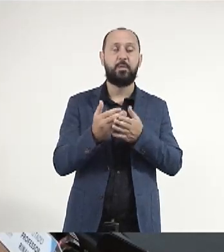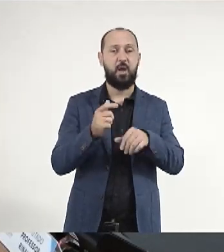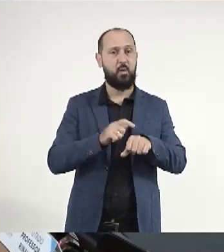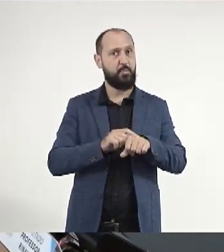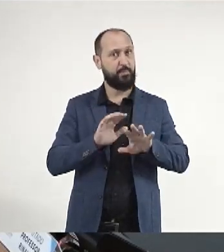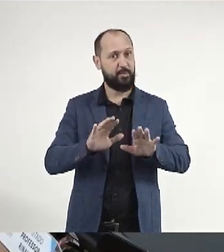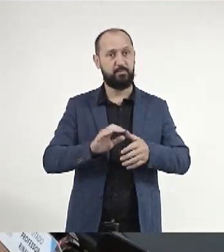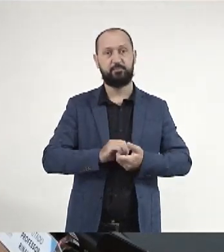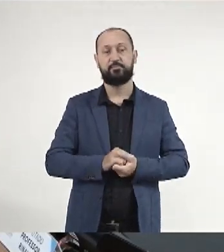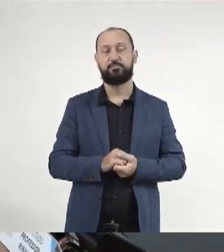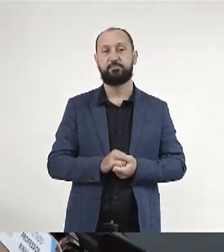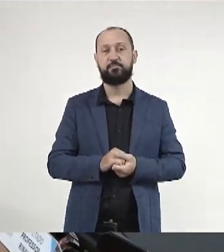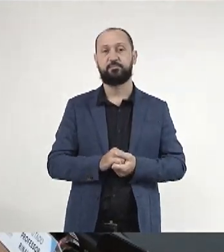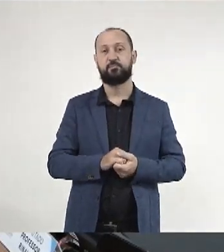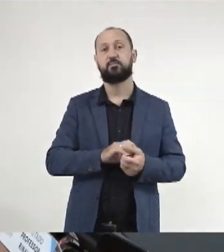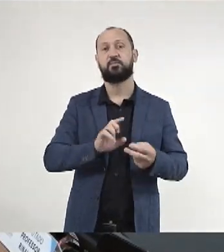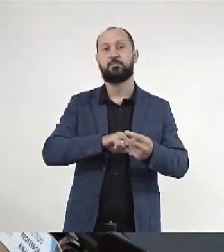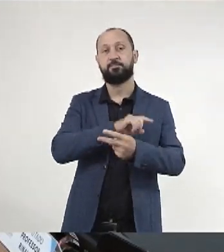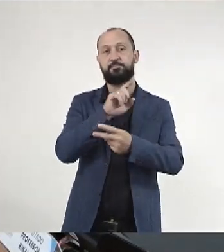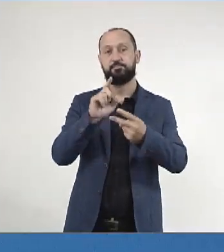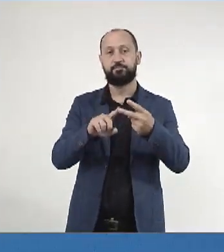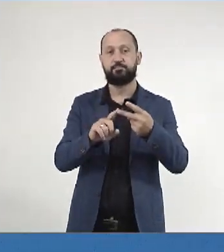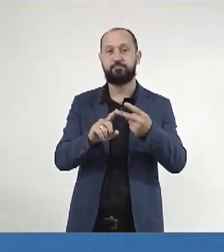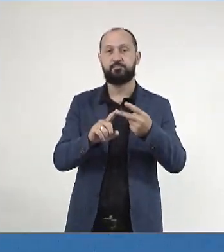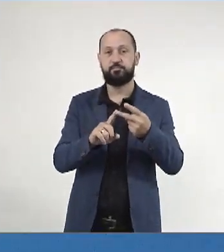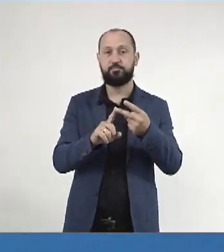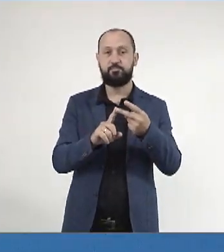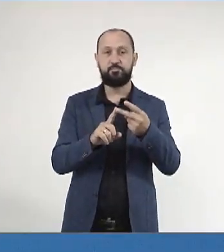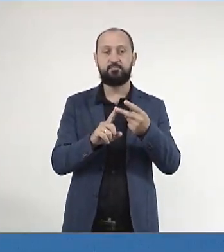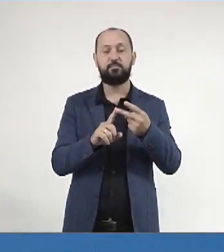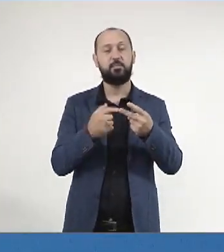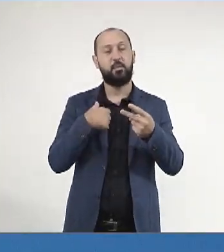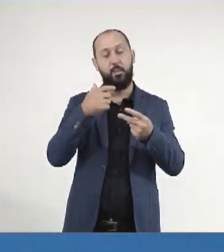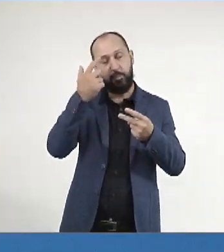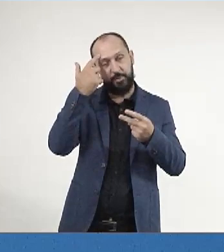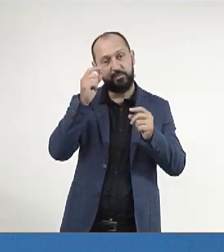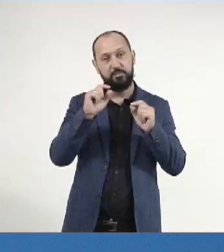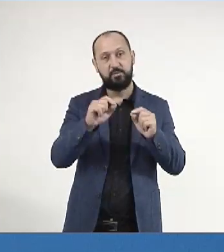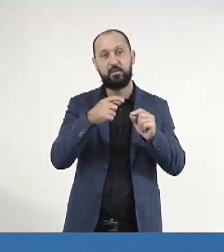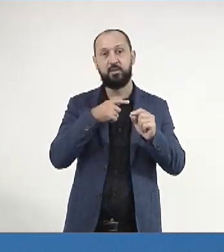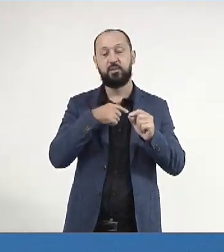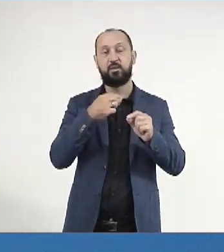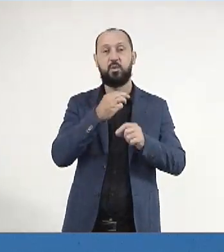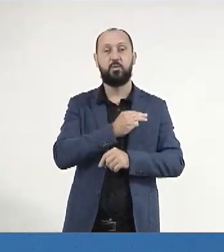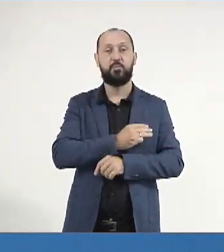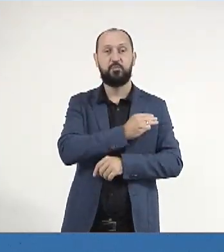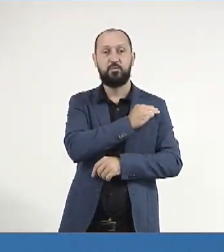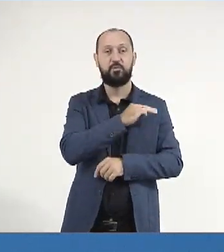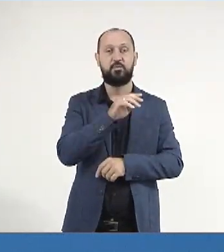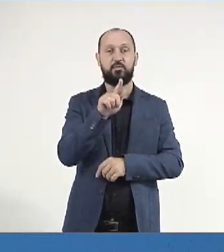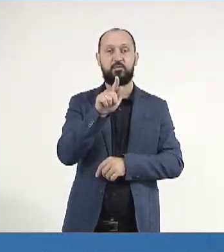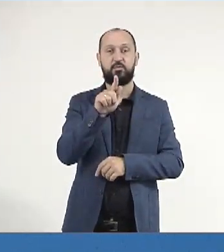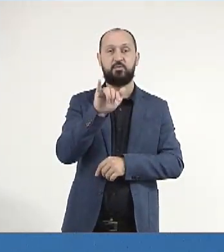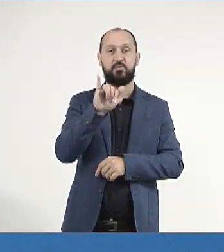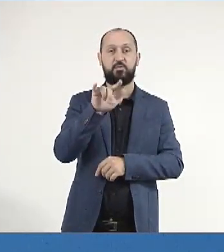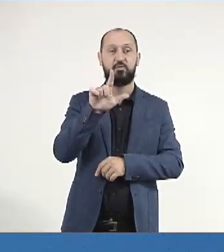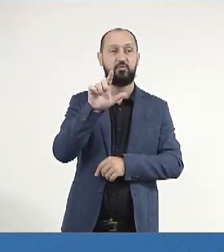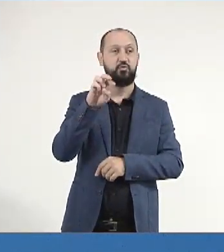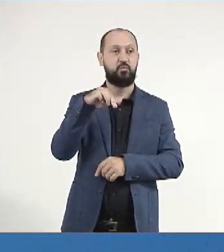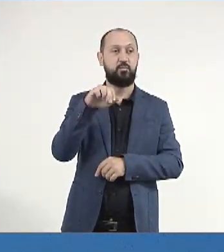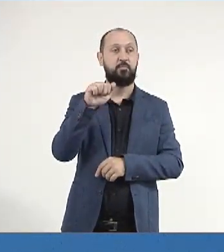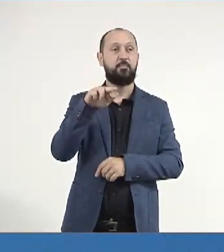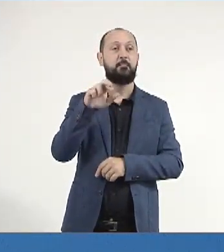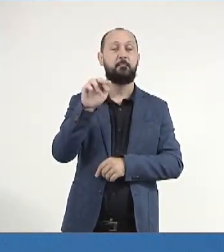lugar. Segunda coisa, eu penso que o ministro Gilmar Mendes foi de uma